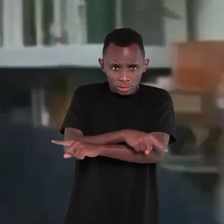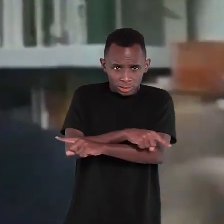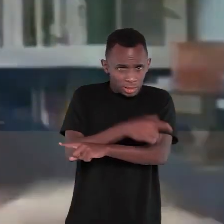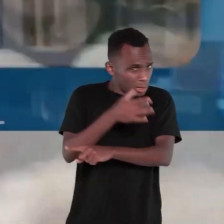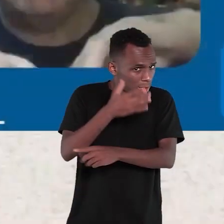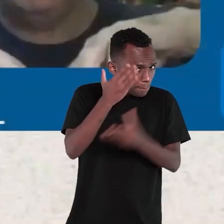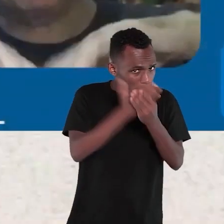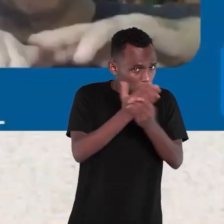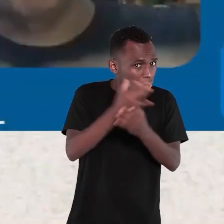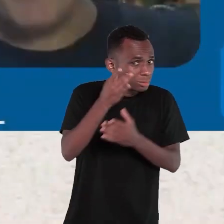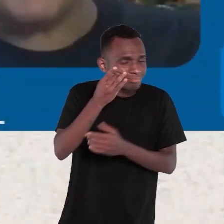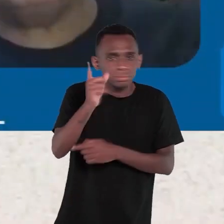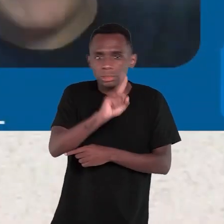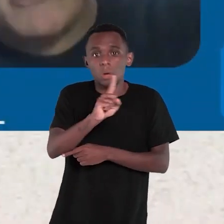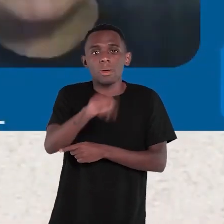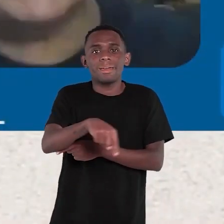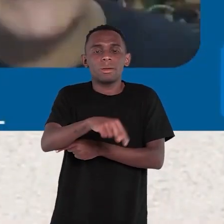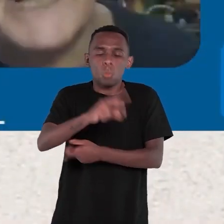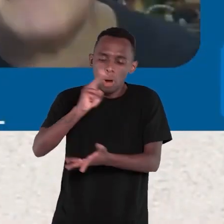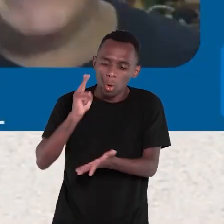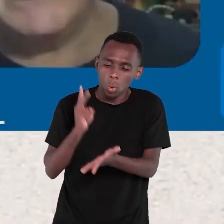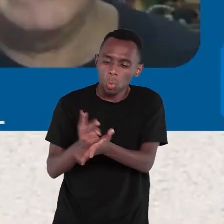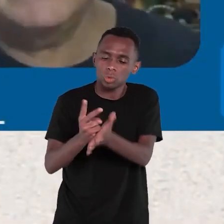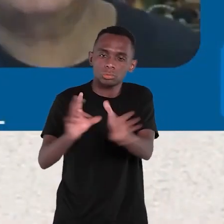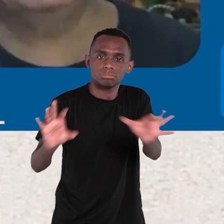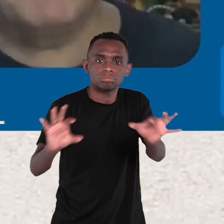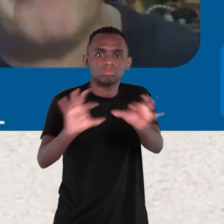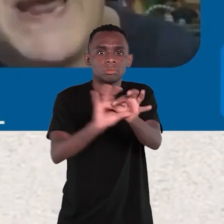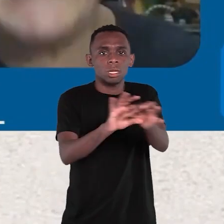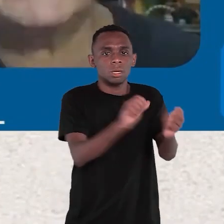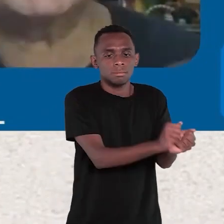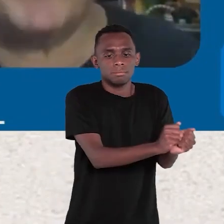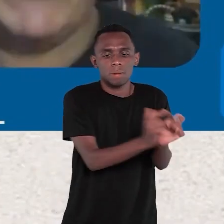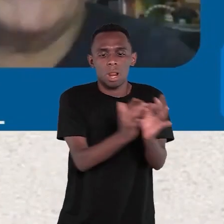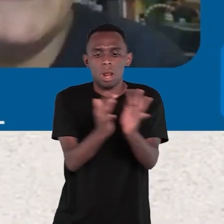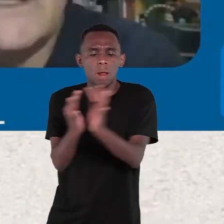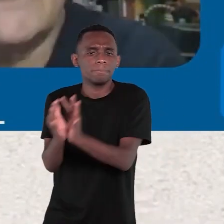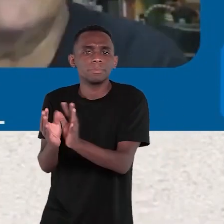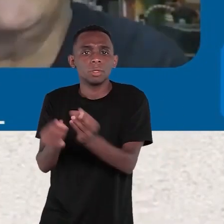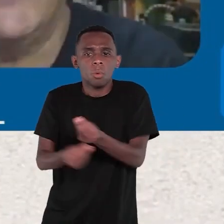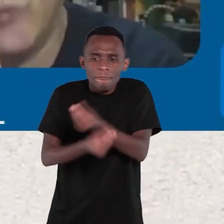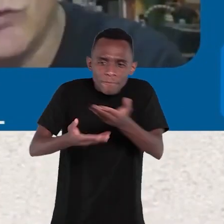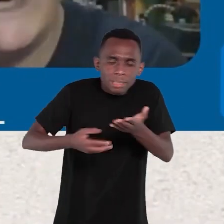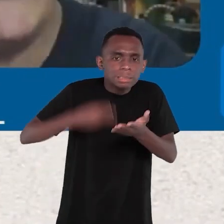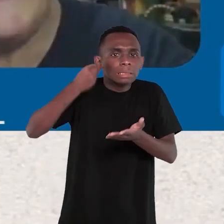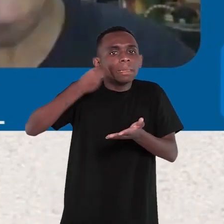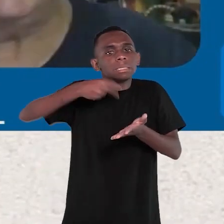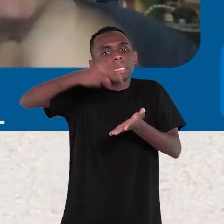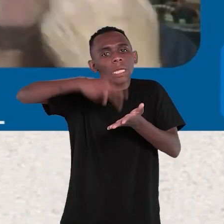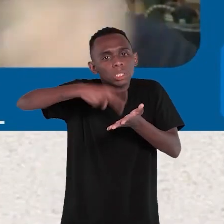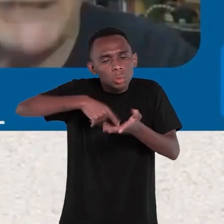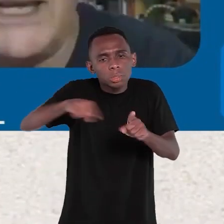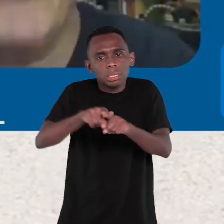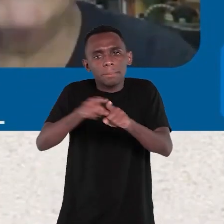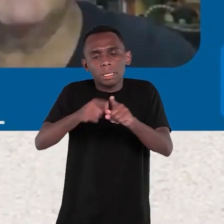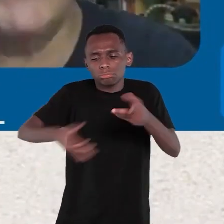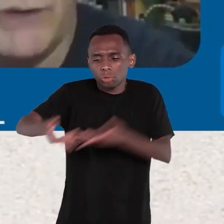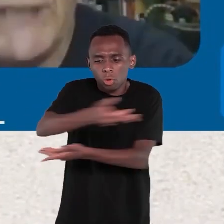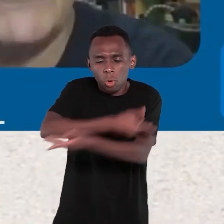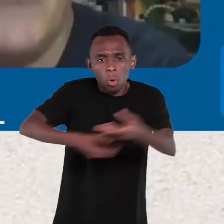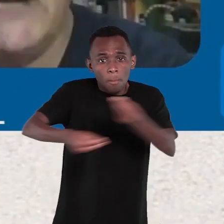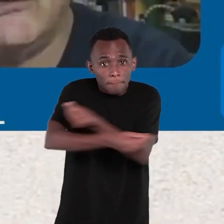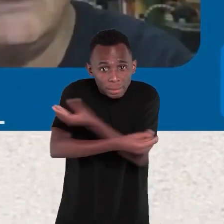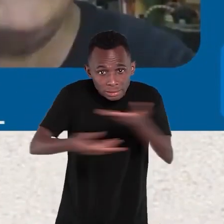mas algo que compõe um ecossistema de oferta de experiências de leitura e de compartilhamento